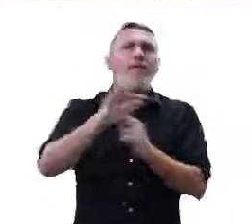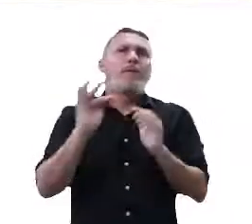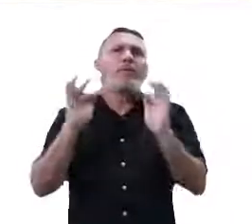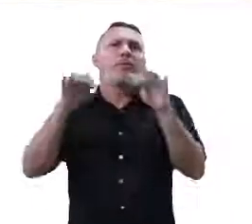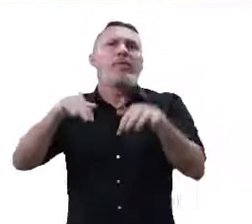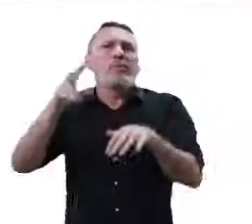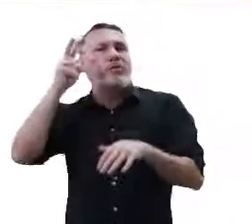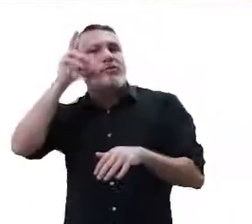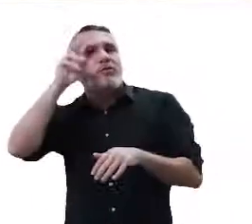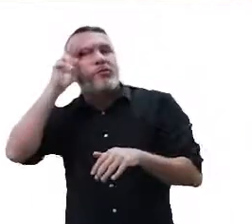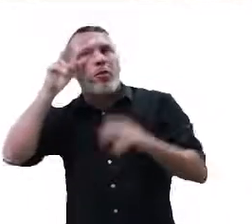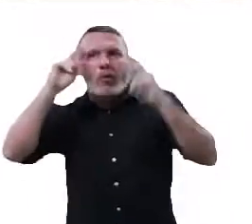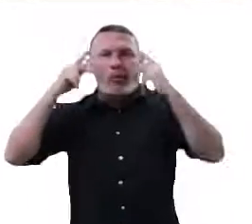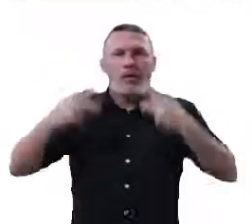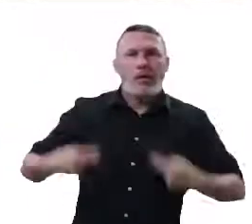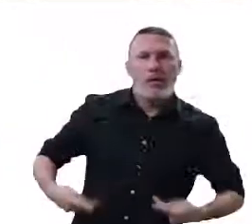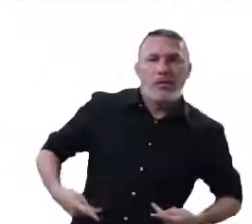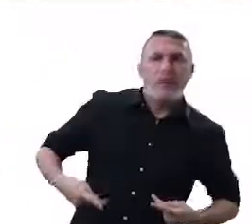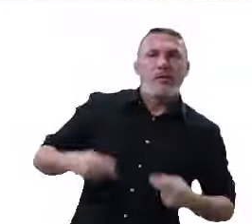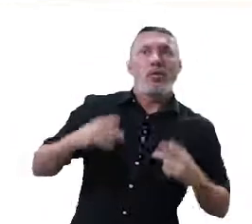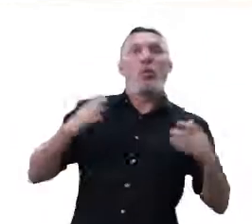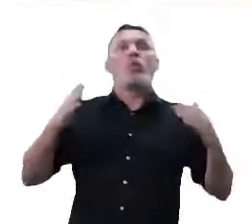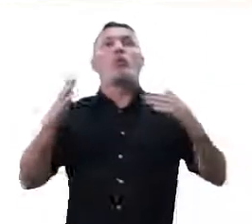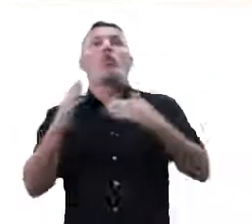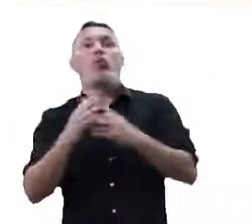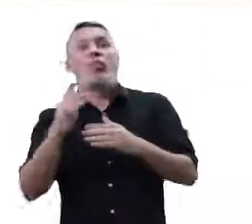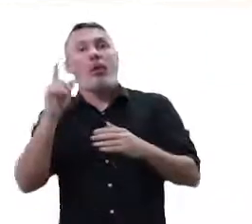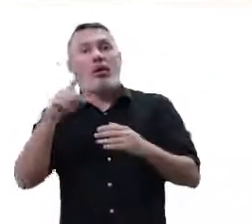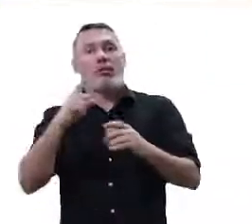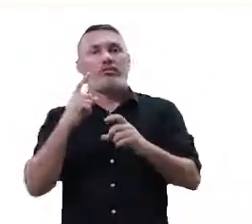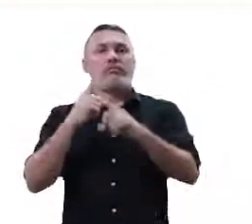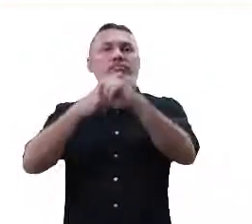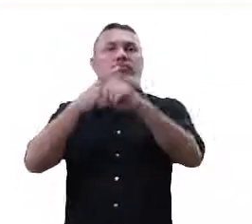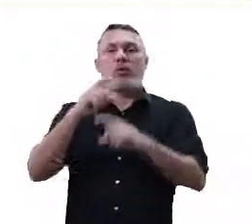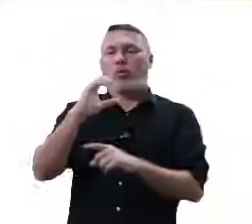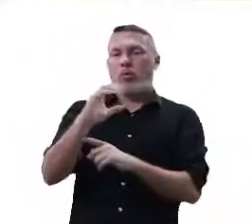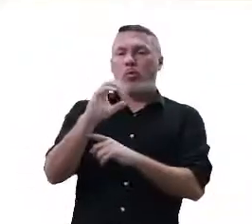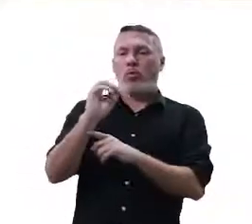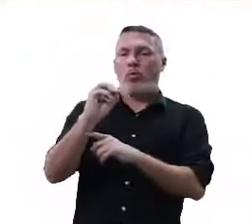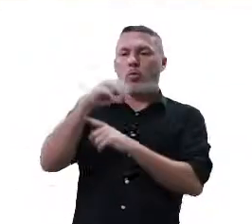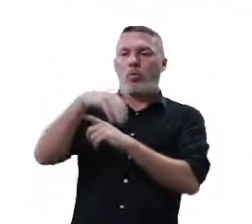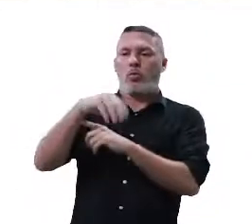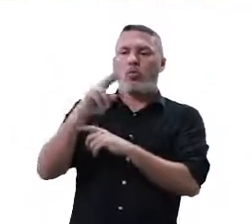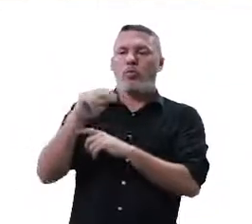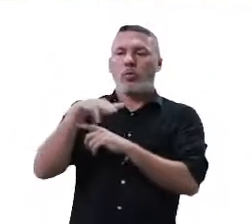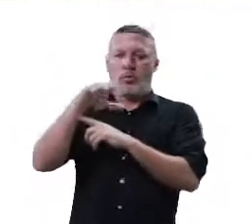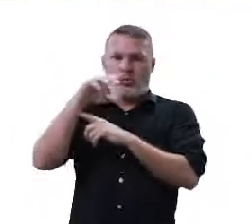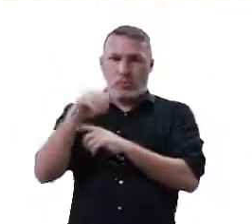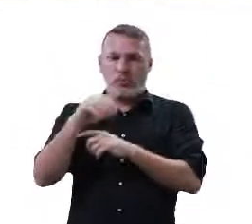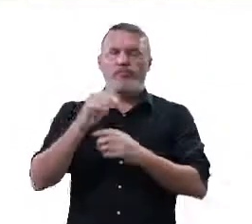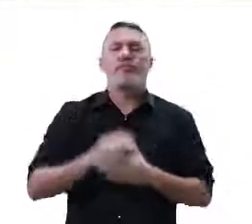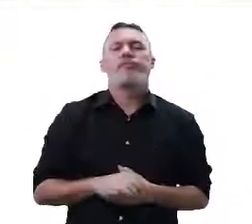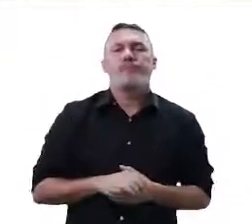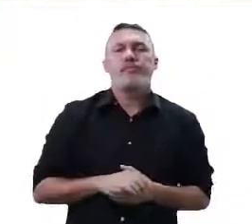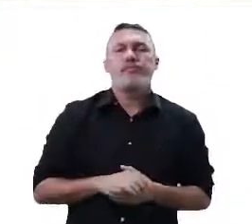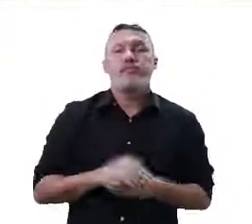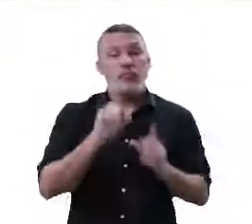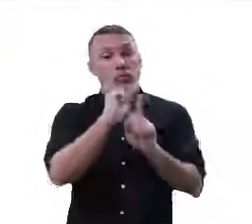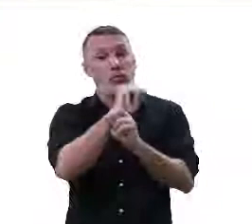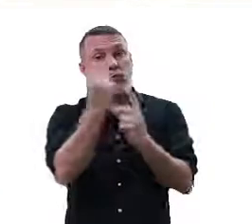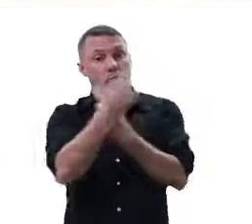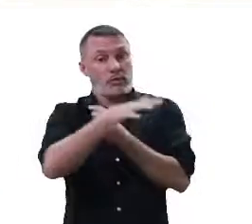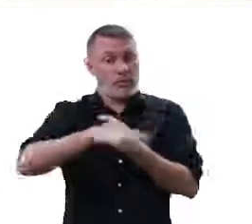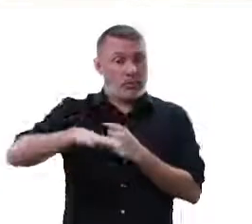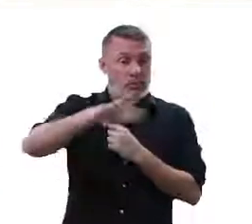e o estágio final dessa história humana, que é o comunismo. O socialismo do Marx